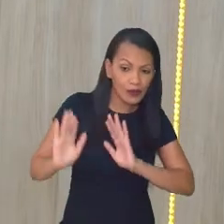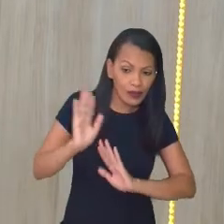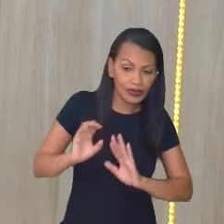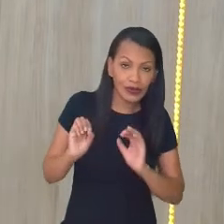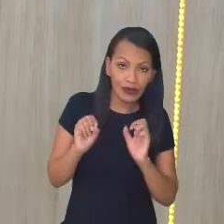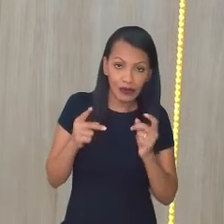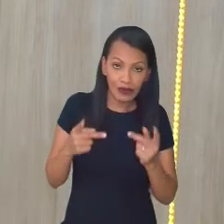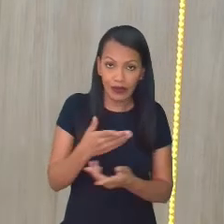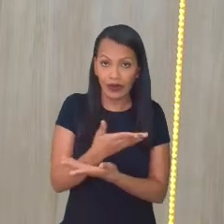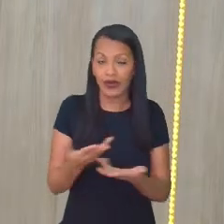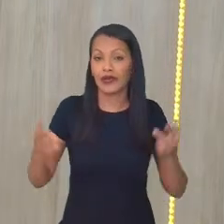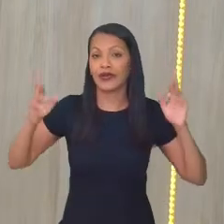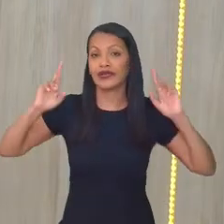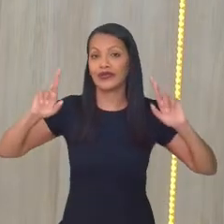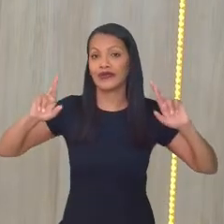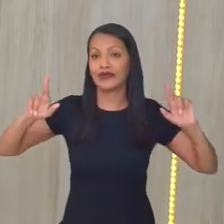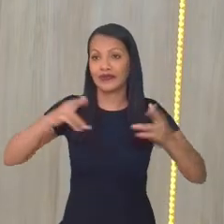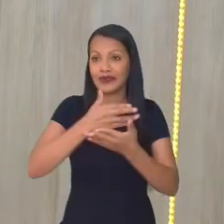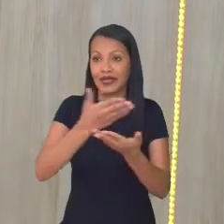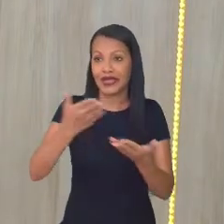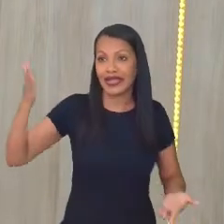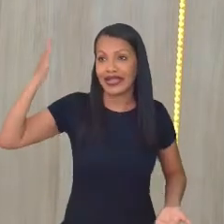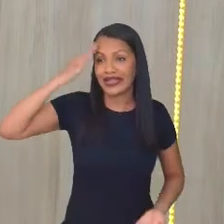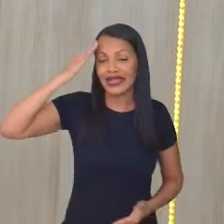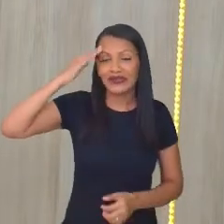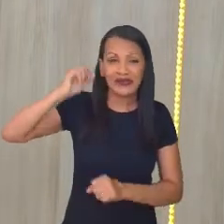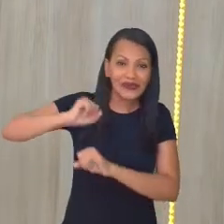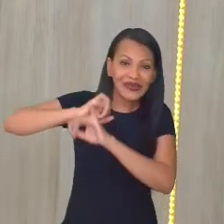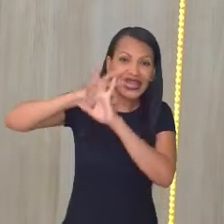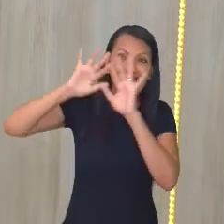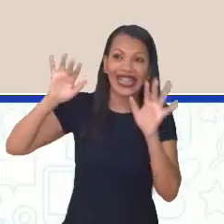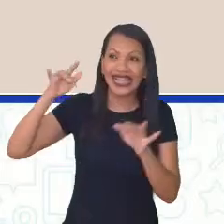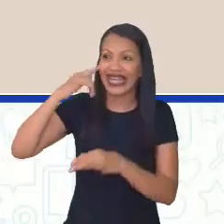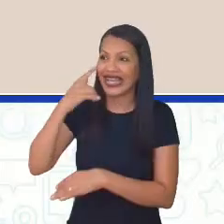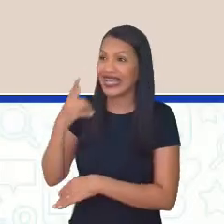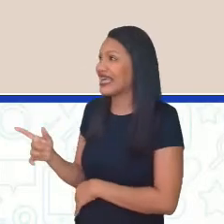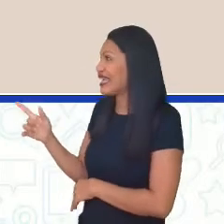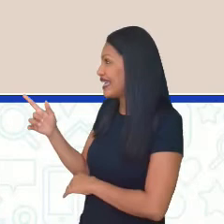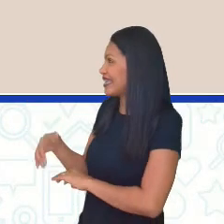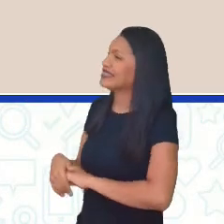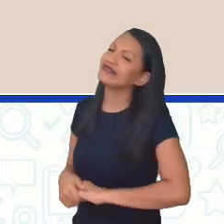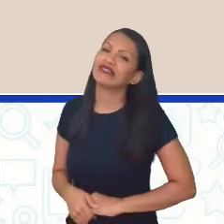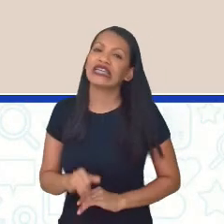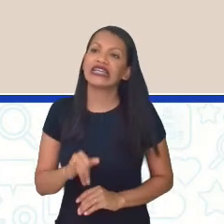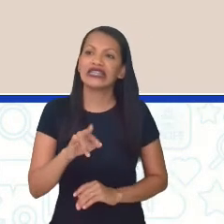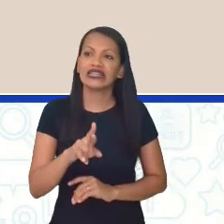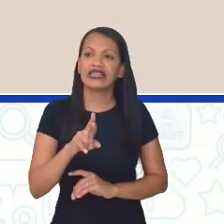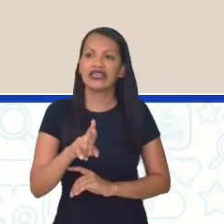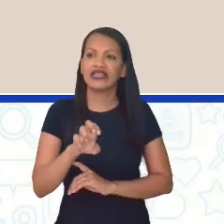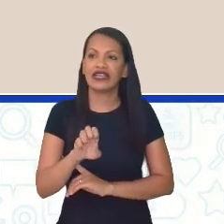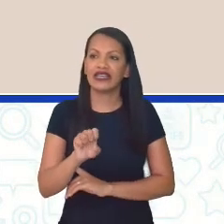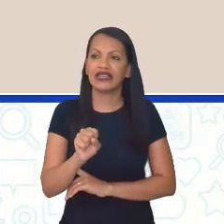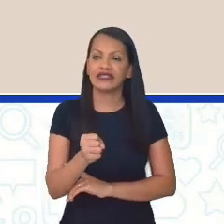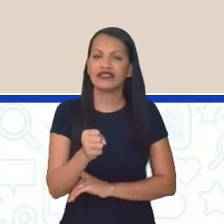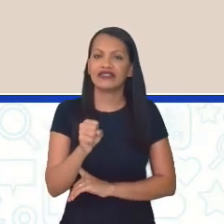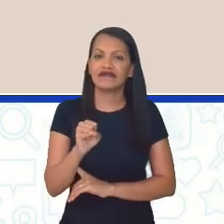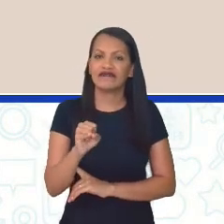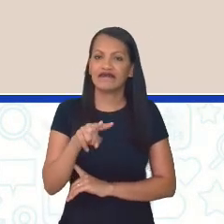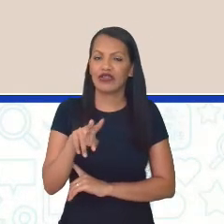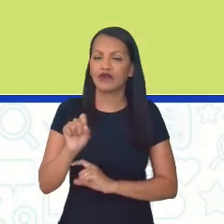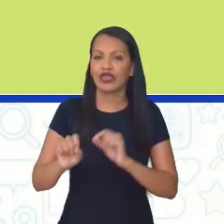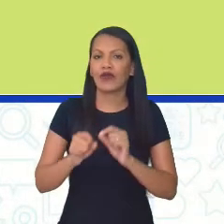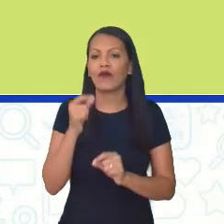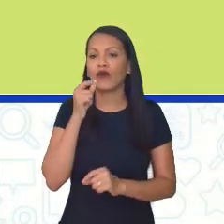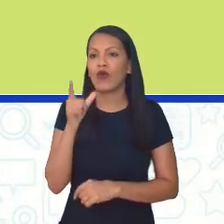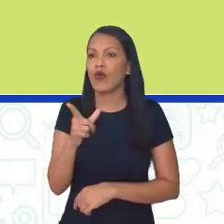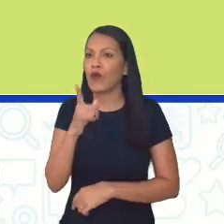certo? Então eu espero que vocês tenham entendido direitinho e ainda tem aquele método irreversível, que é a vasectomia, e a